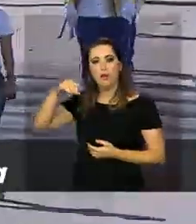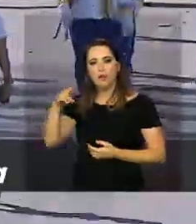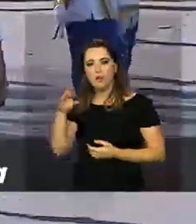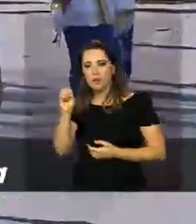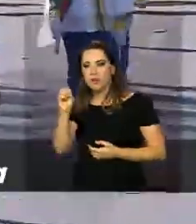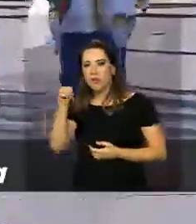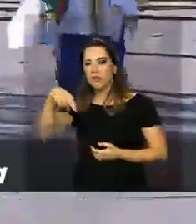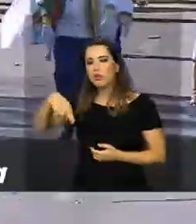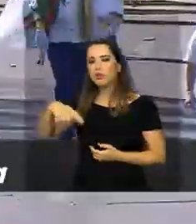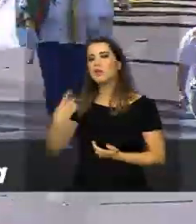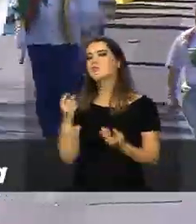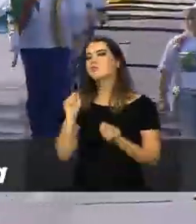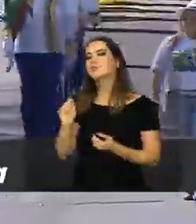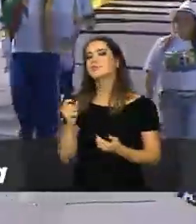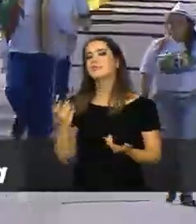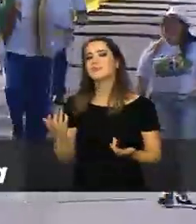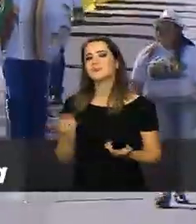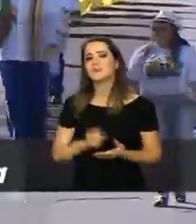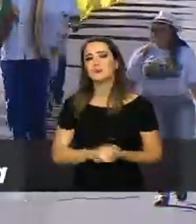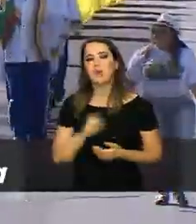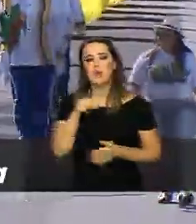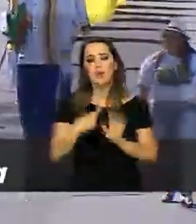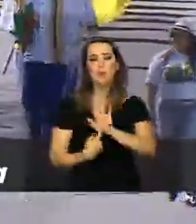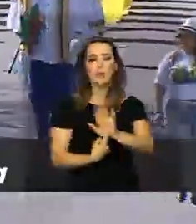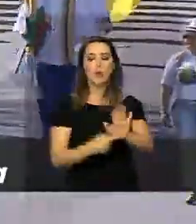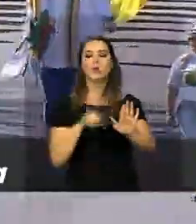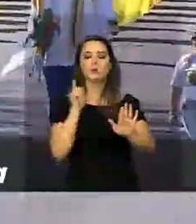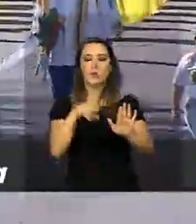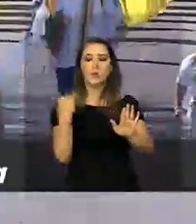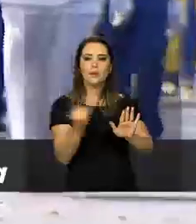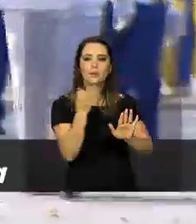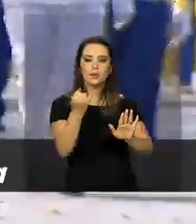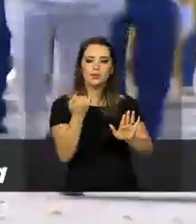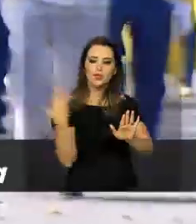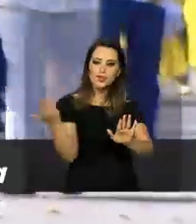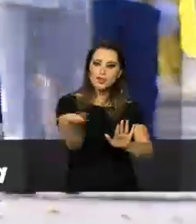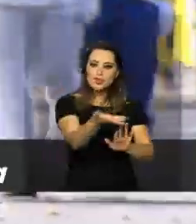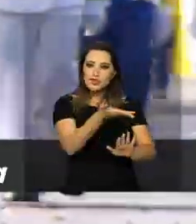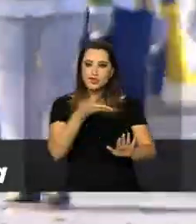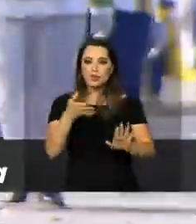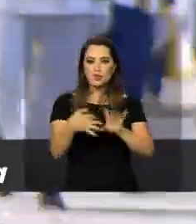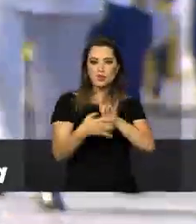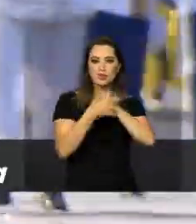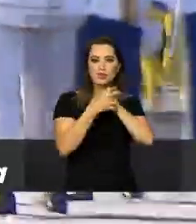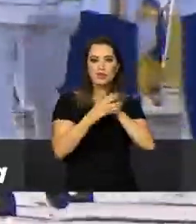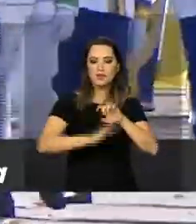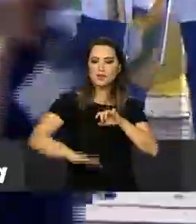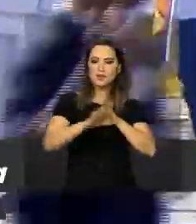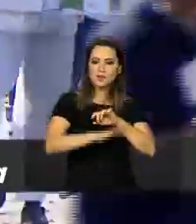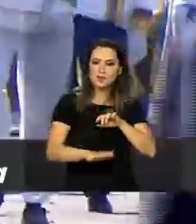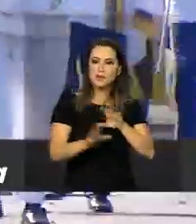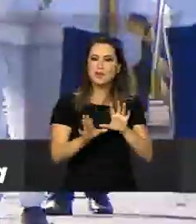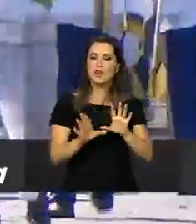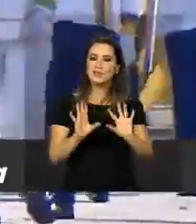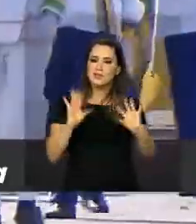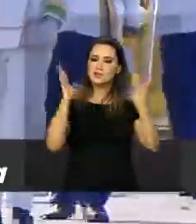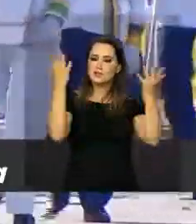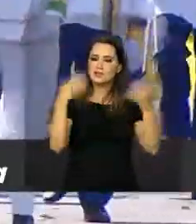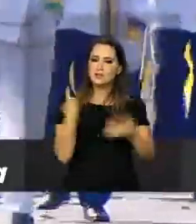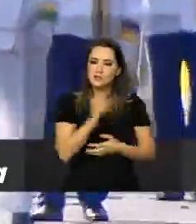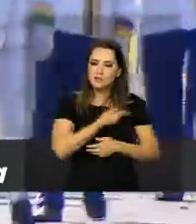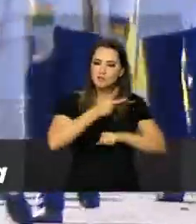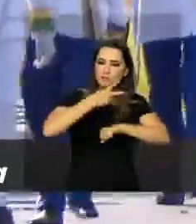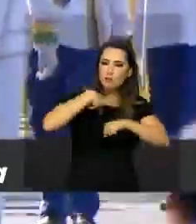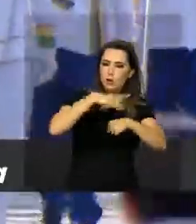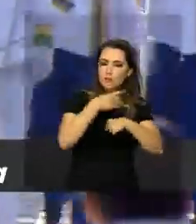o quanto é importante a gente envolver as nossas crianças nesse evento de civismo, nessas tradições do nosso